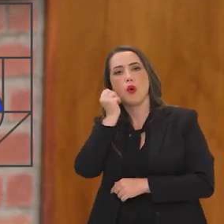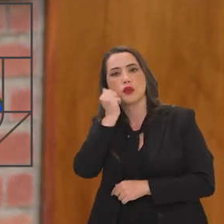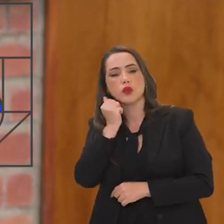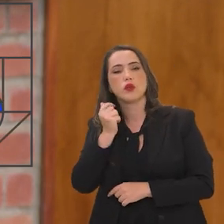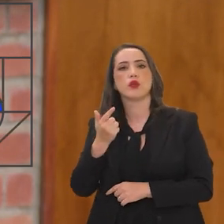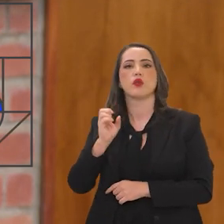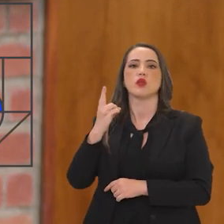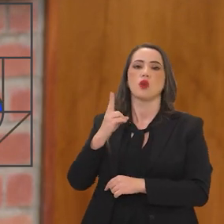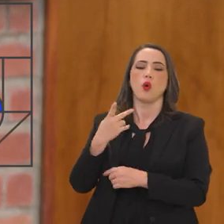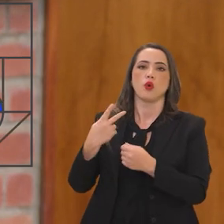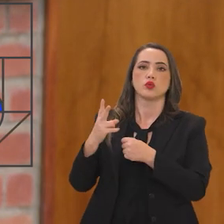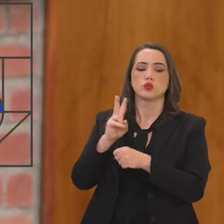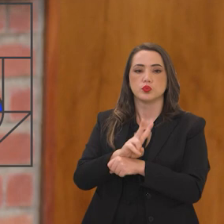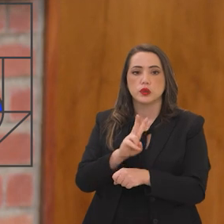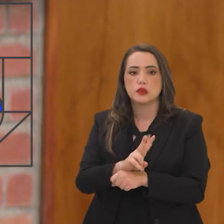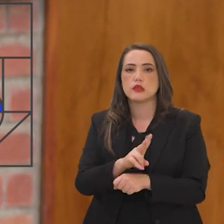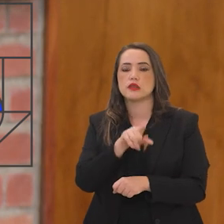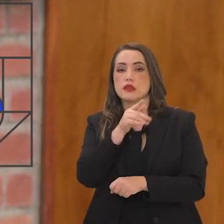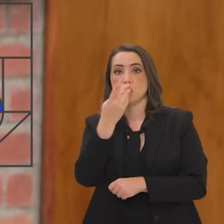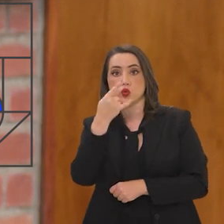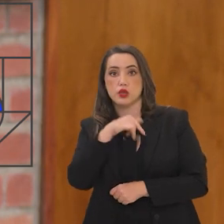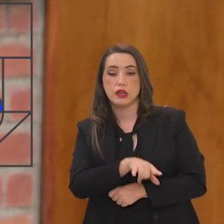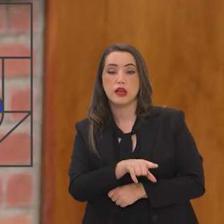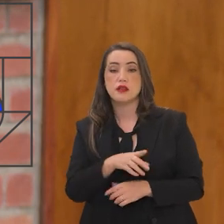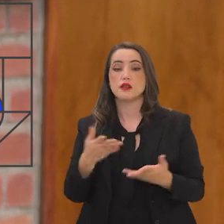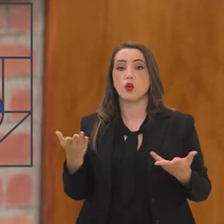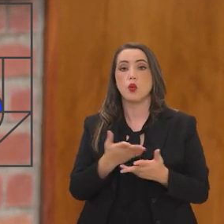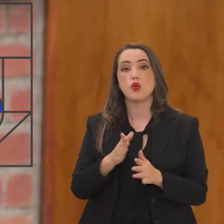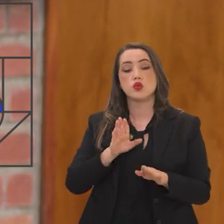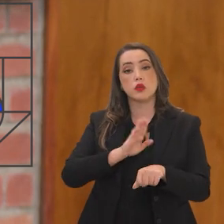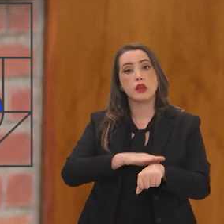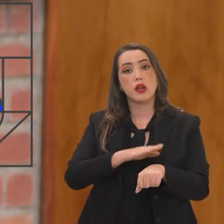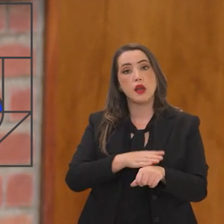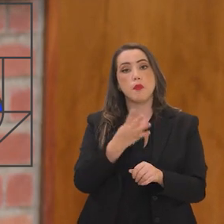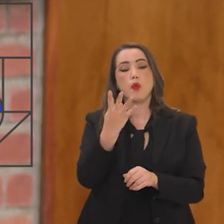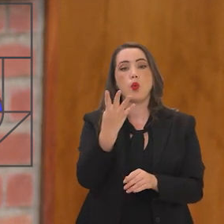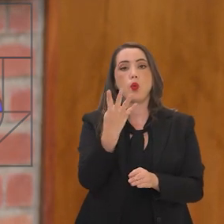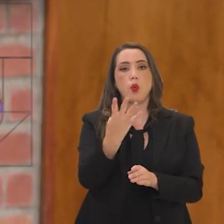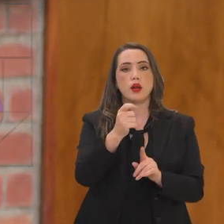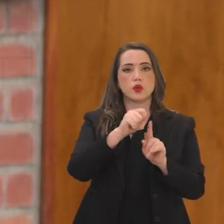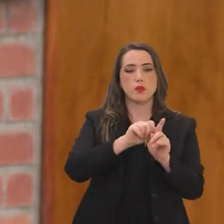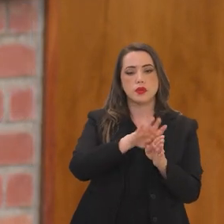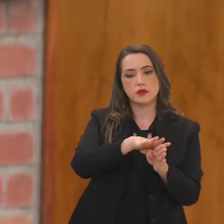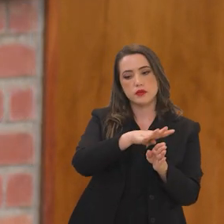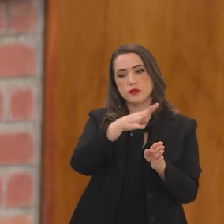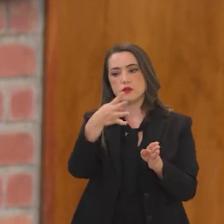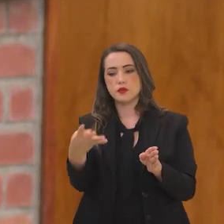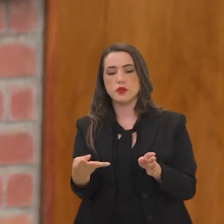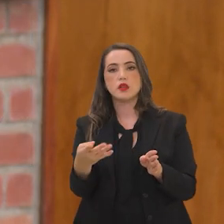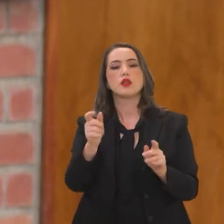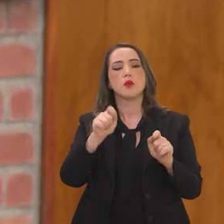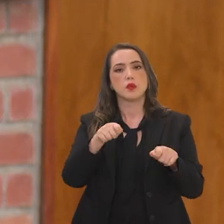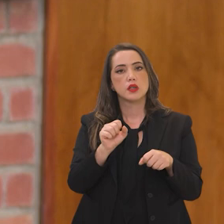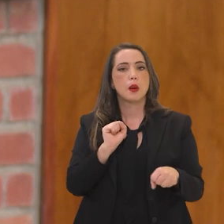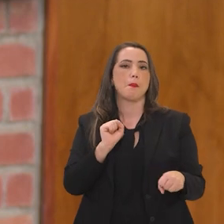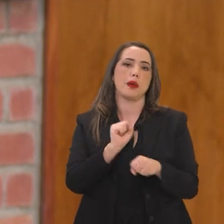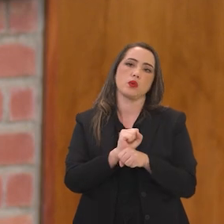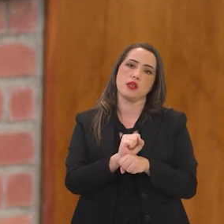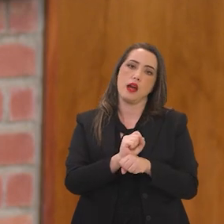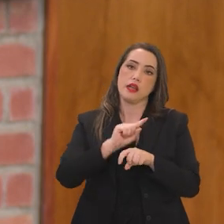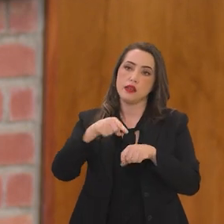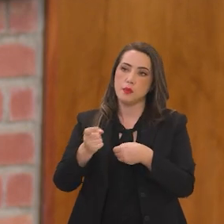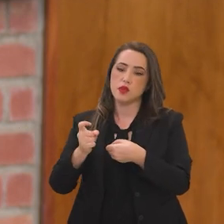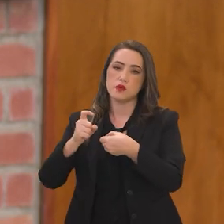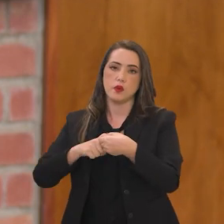temporária ou guarda definitiva hoje é concedido uma prorrogação de quatro meses da bolsa né então ele poderia pausar